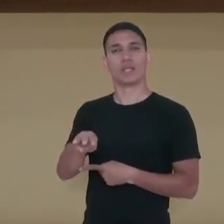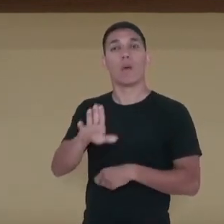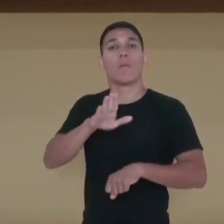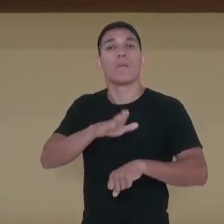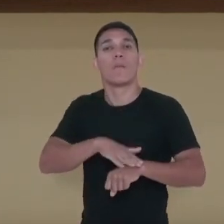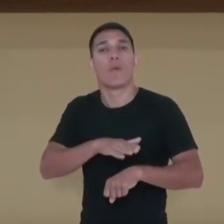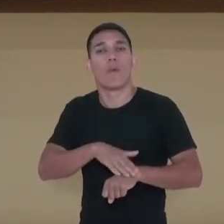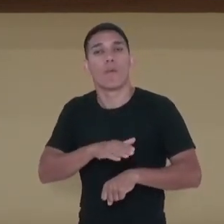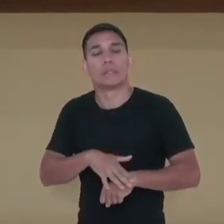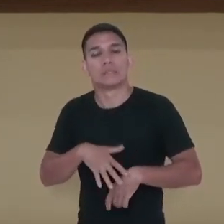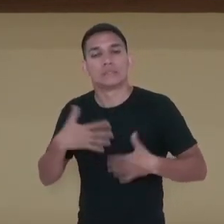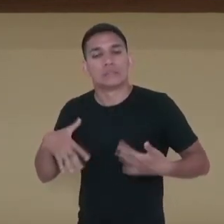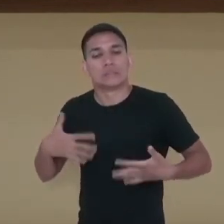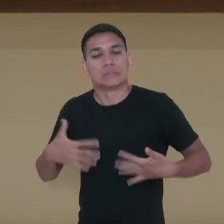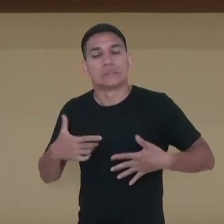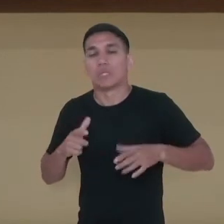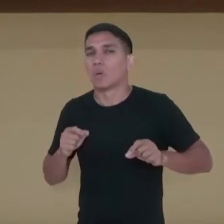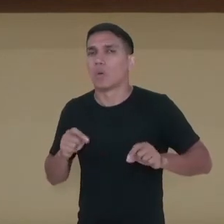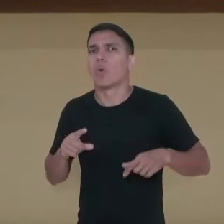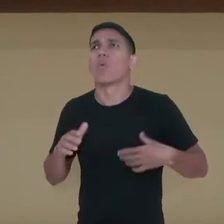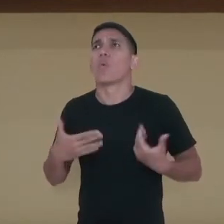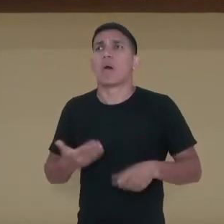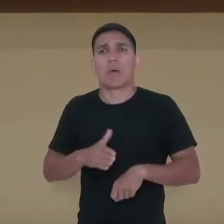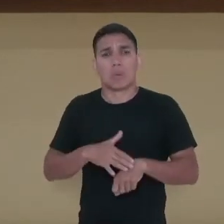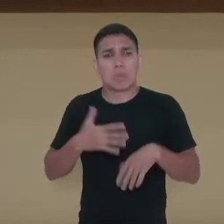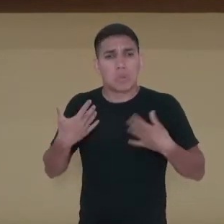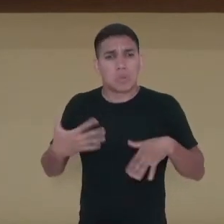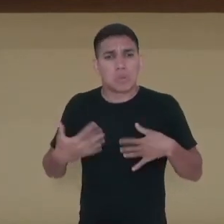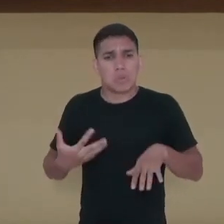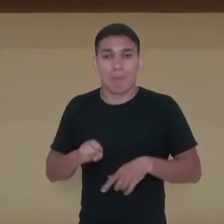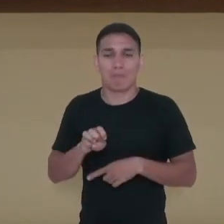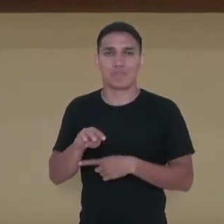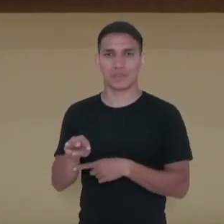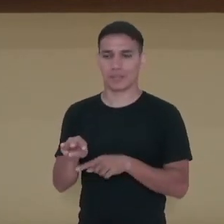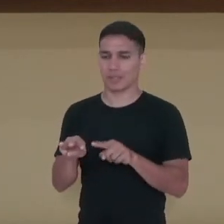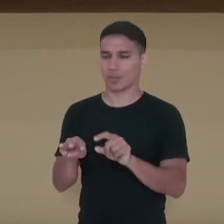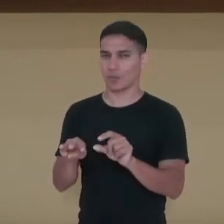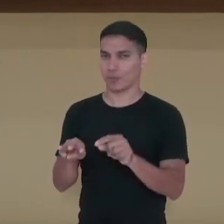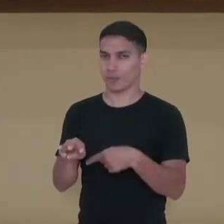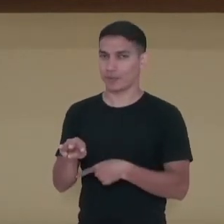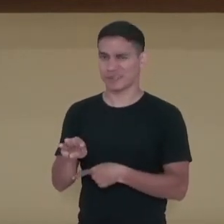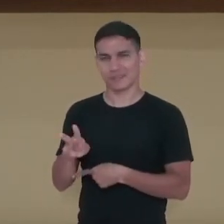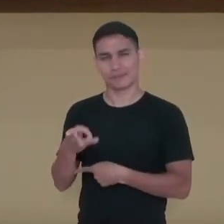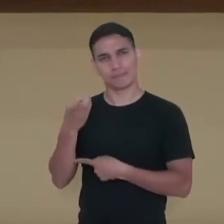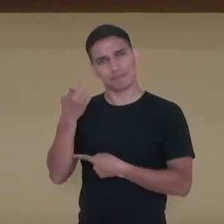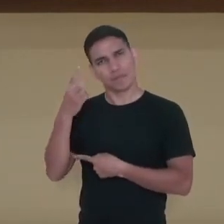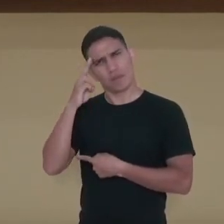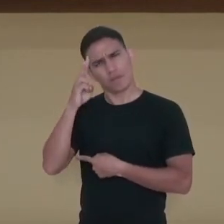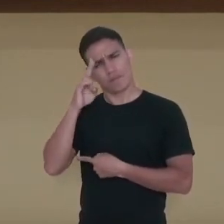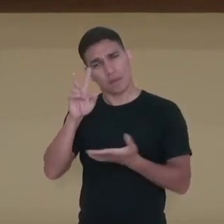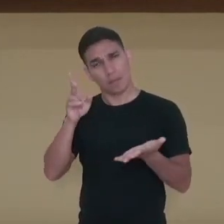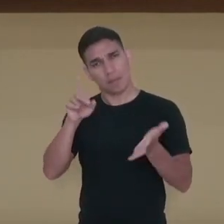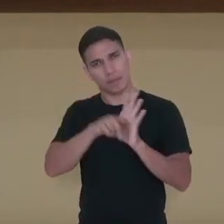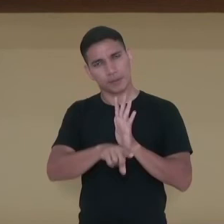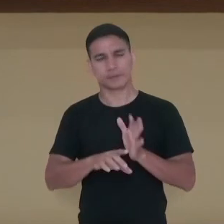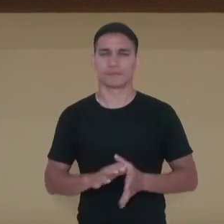imobilidade e apreensão. Ele diz, que momento eu passei? 3 pontinhos. Então vamos voltar à pergunta.